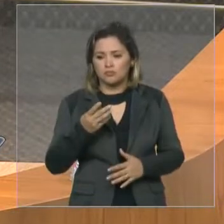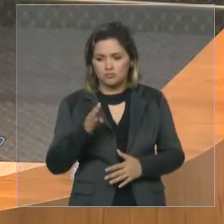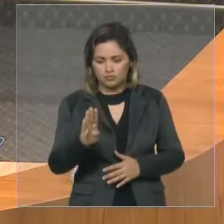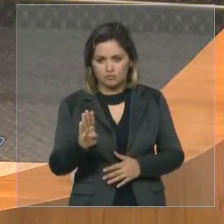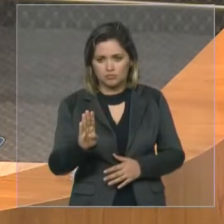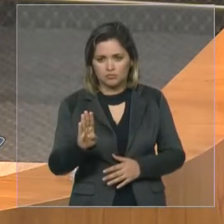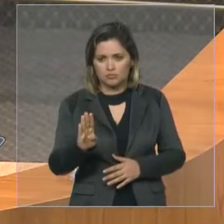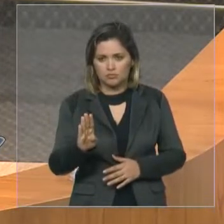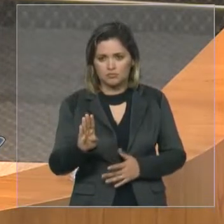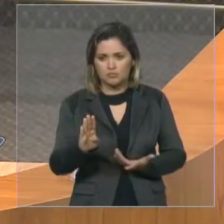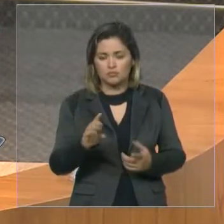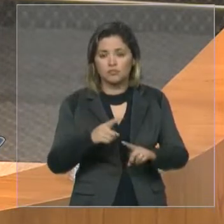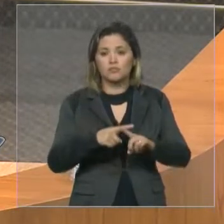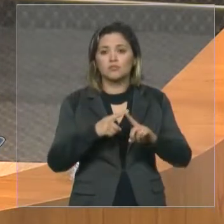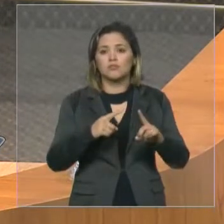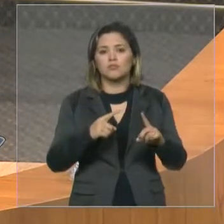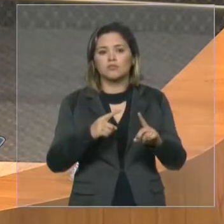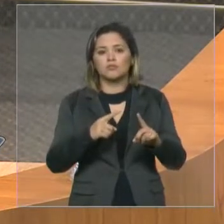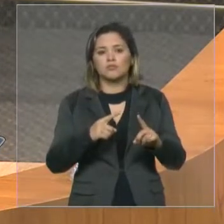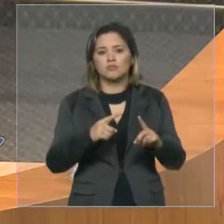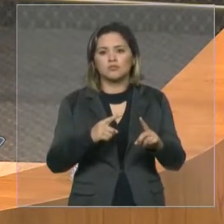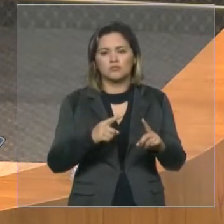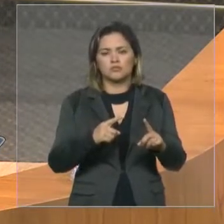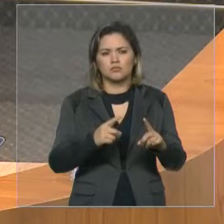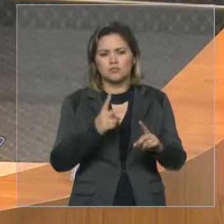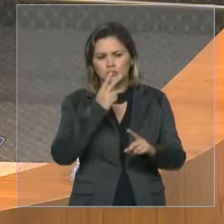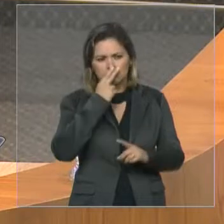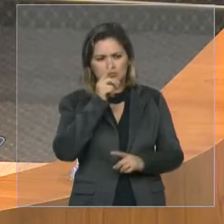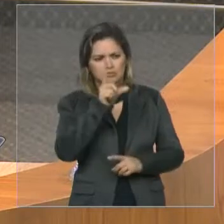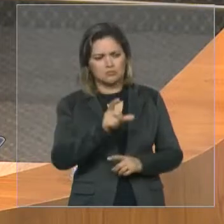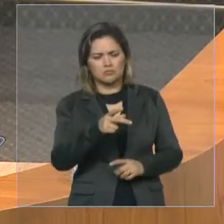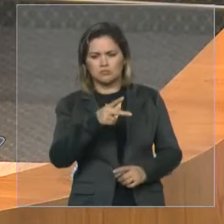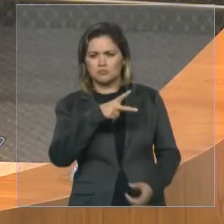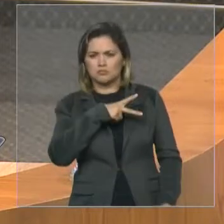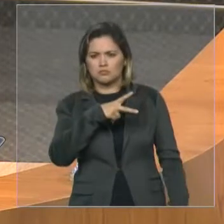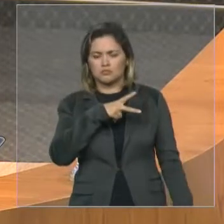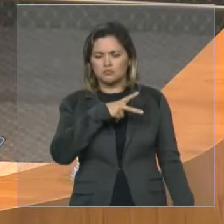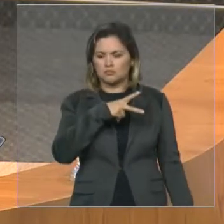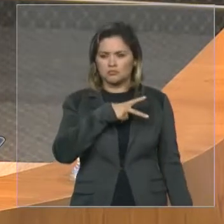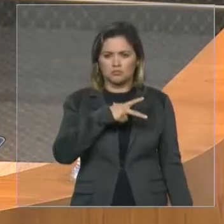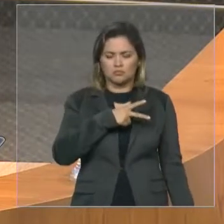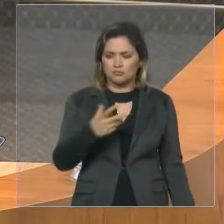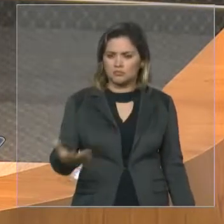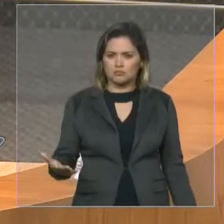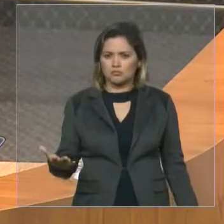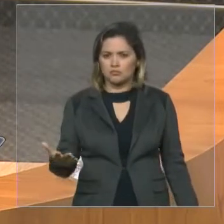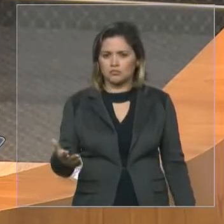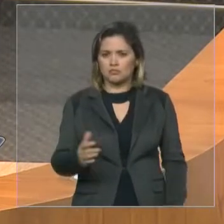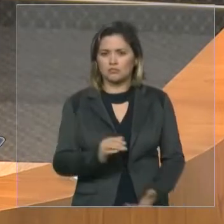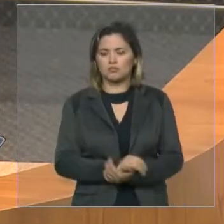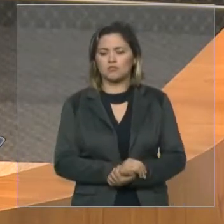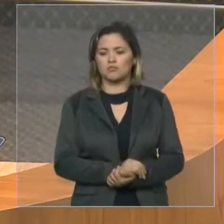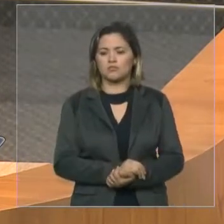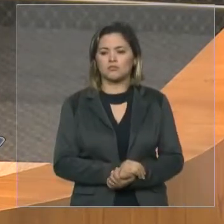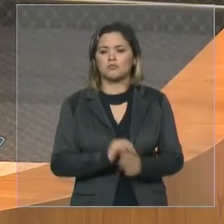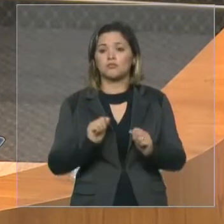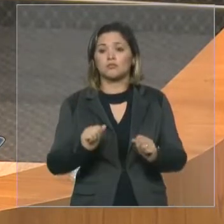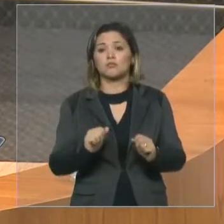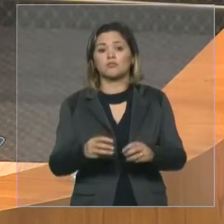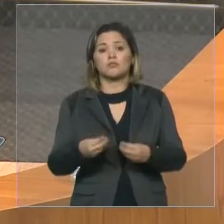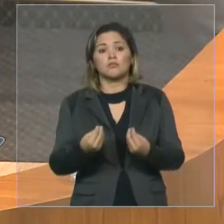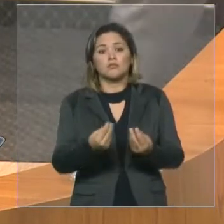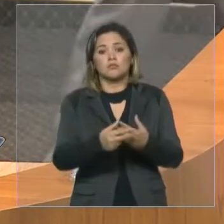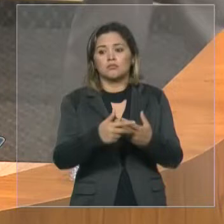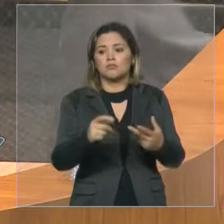a égide da 8666. Portanto, ela pode dar, com direito discricionário, dar um patrimônio que era do Estado. É como se